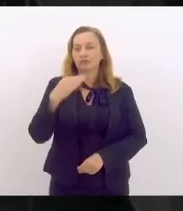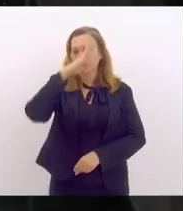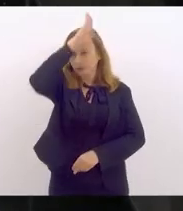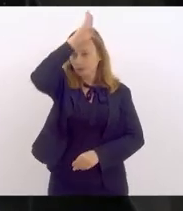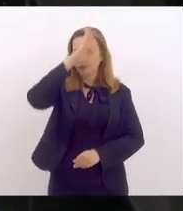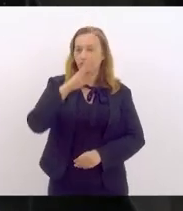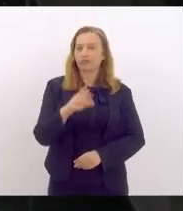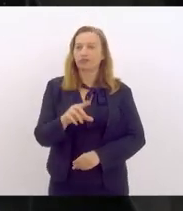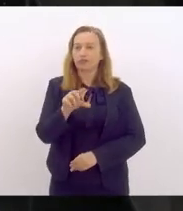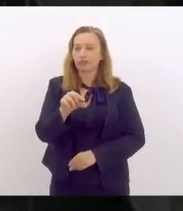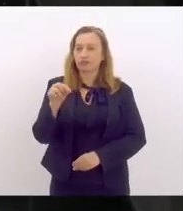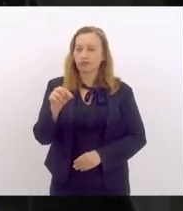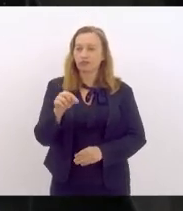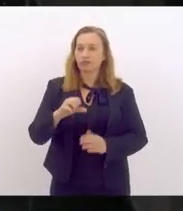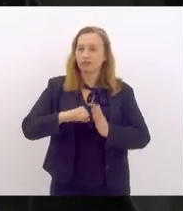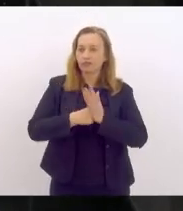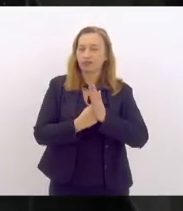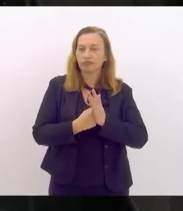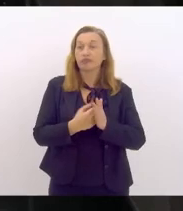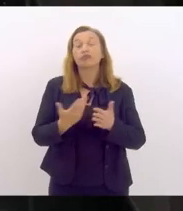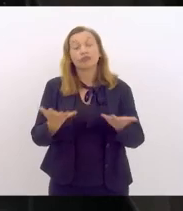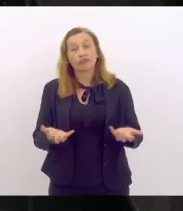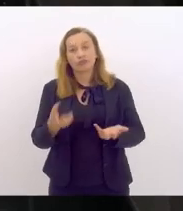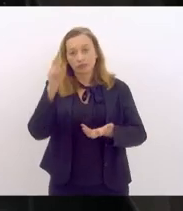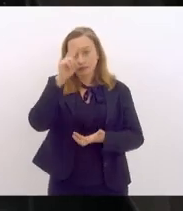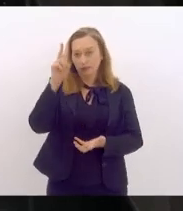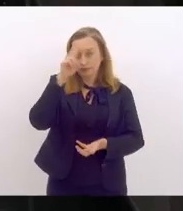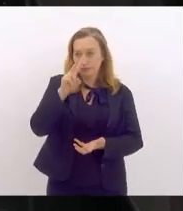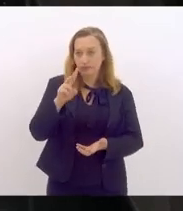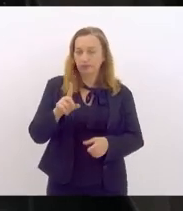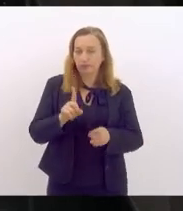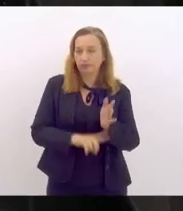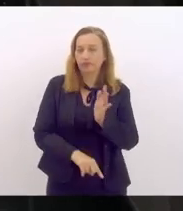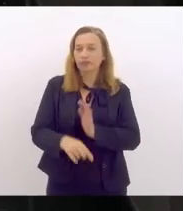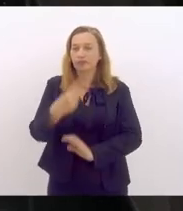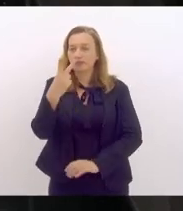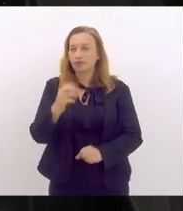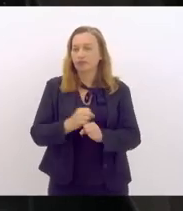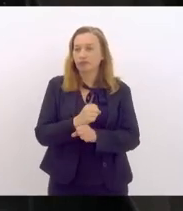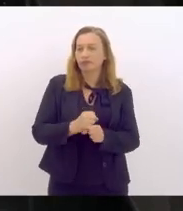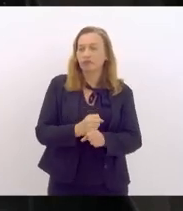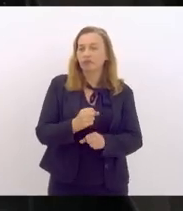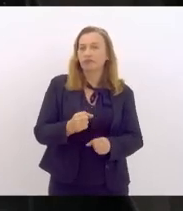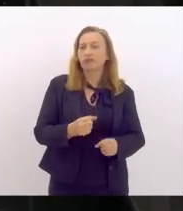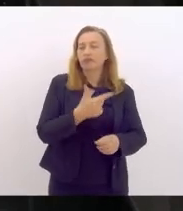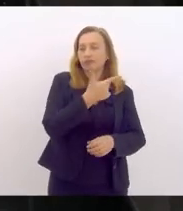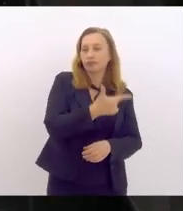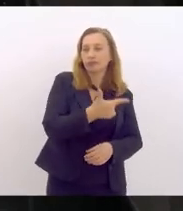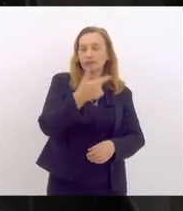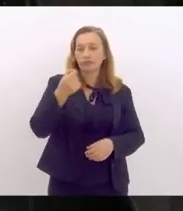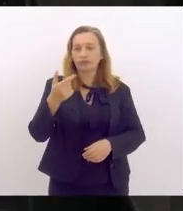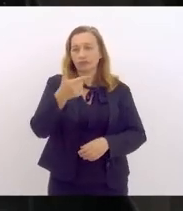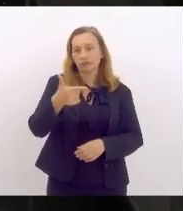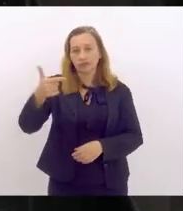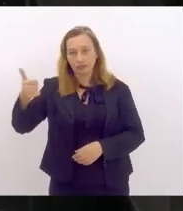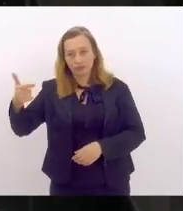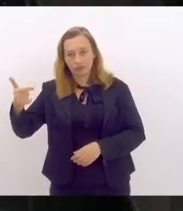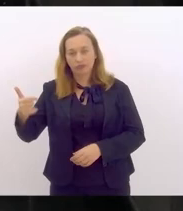bolsonaro decidiu vetar eu quero lembrar que em menos de dois anos entre 2020 e 2022